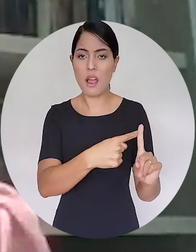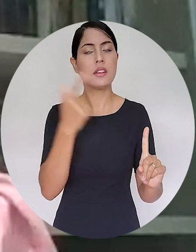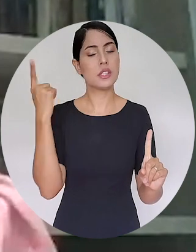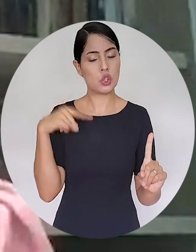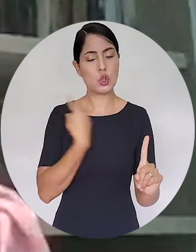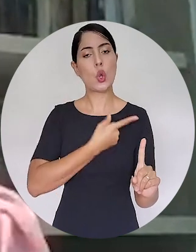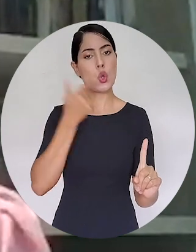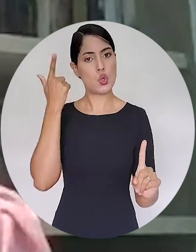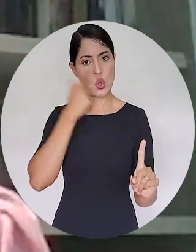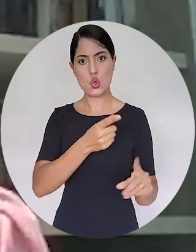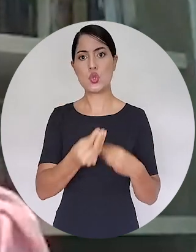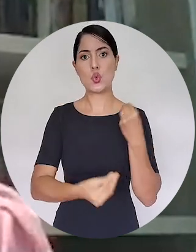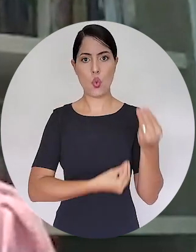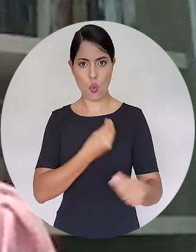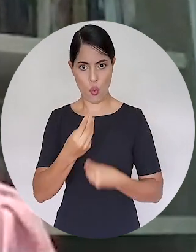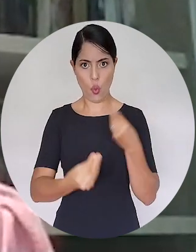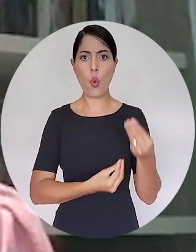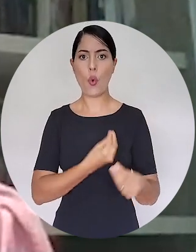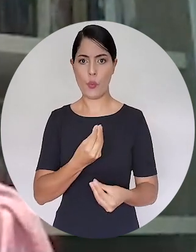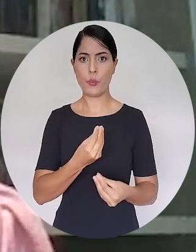gente resolver conflitos.